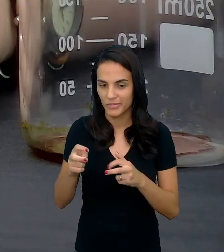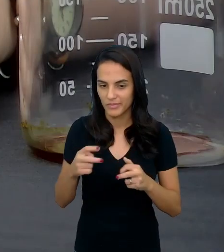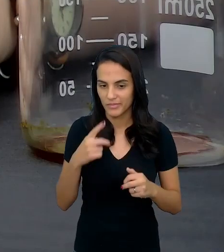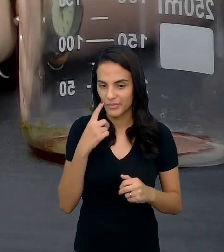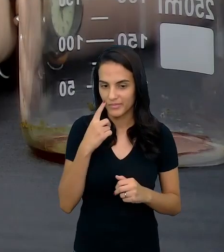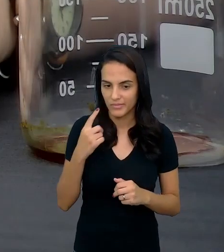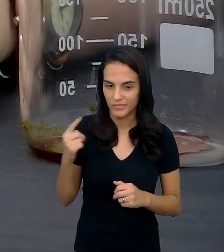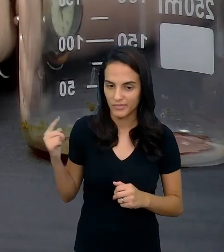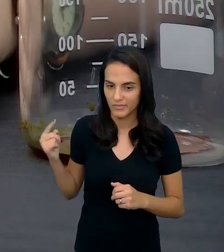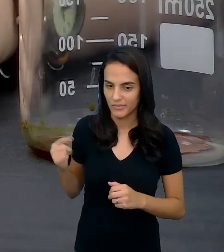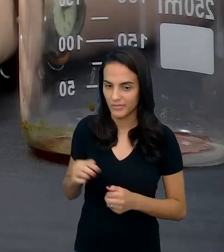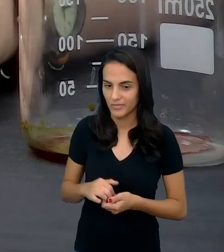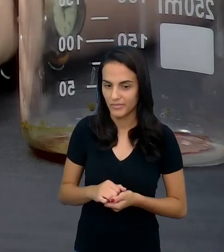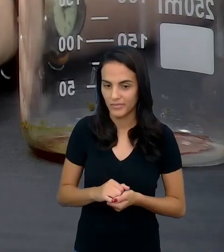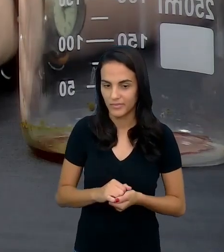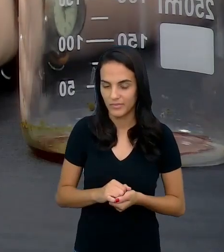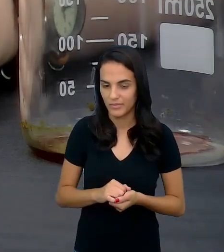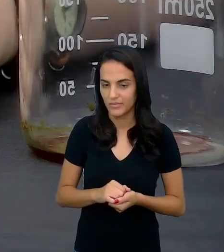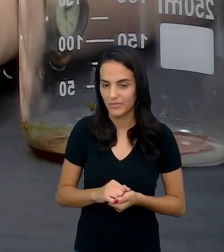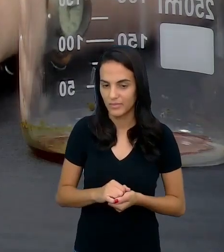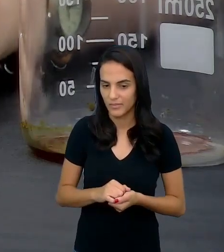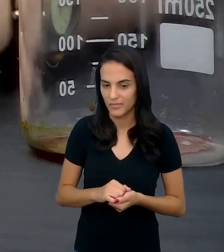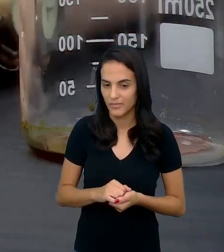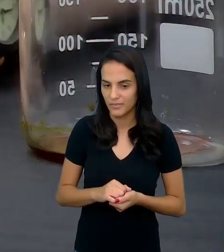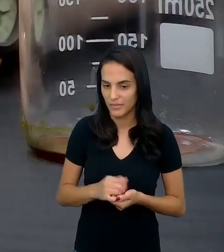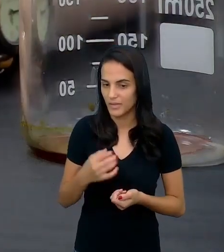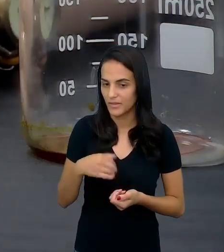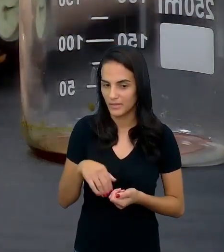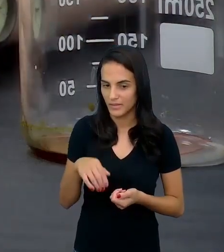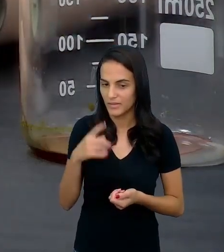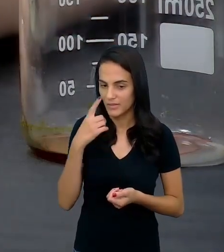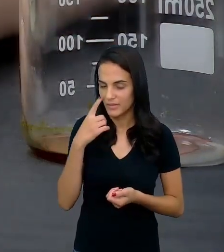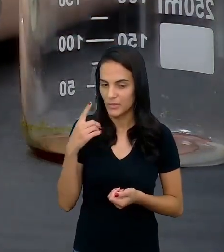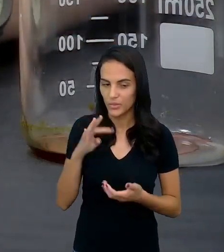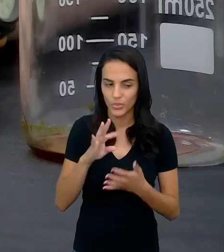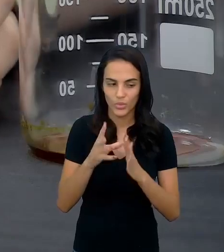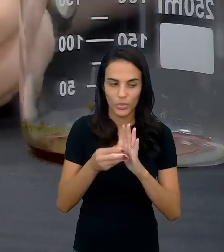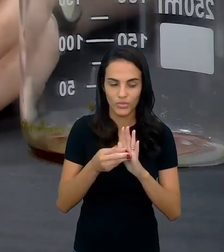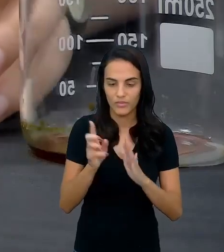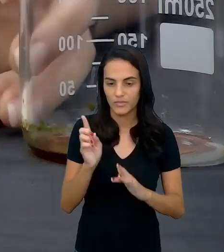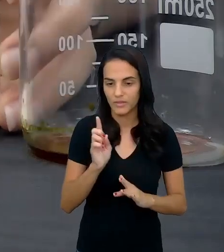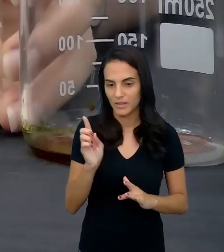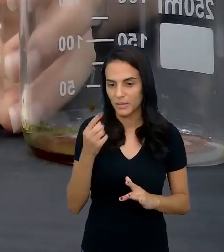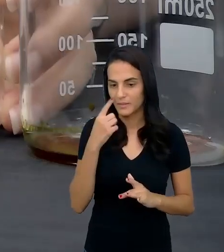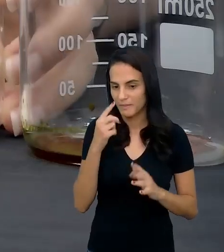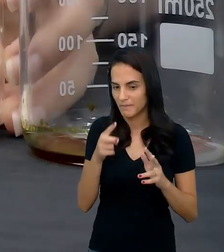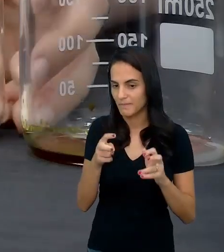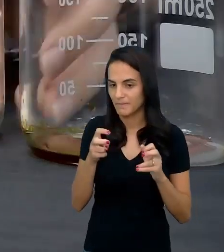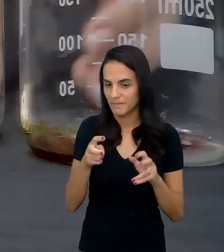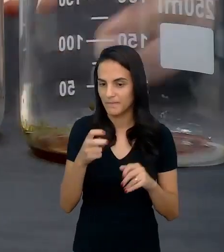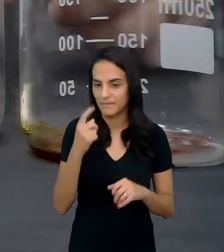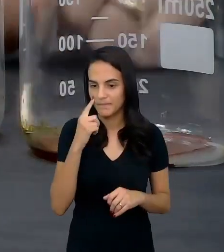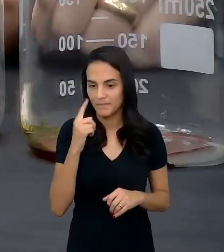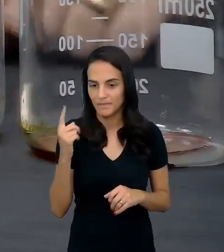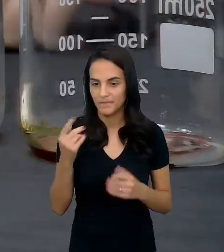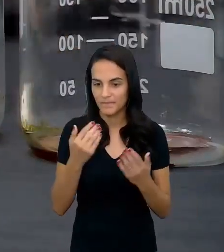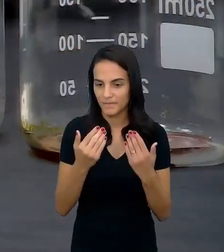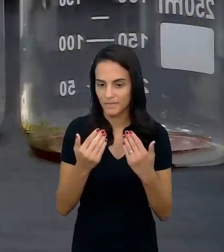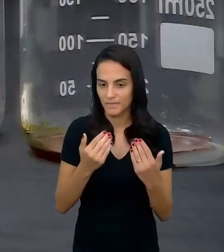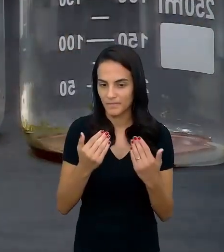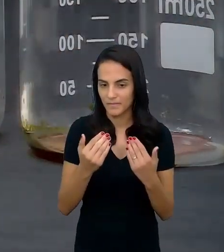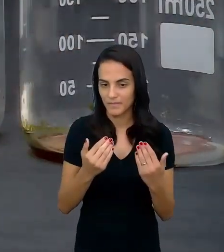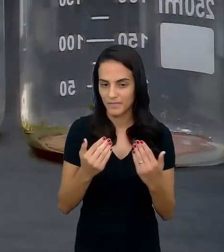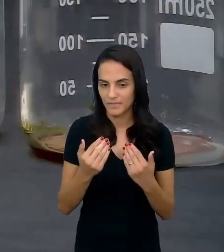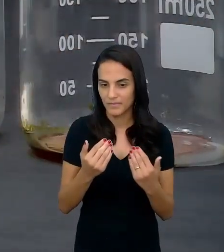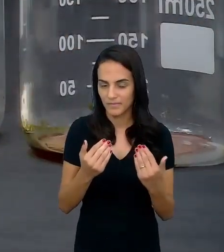a gente pinga aqui no arroz, ó, fica bem perceptível, não vou pingar nele completo, né? Olha só a gente comparando aqui, olha,